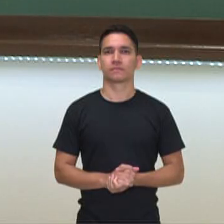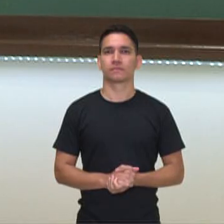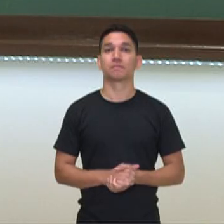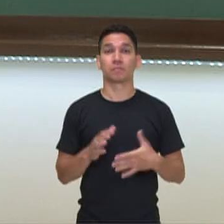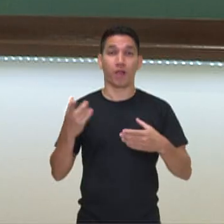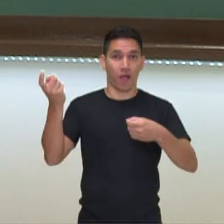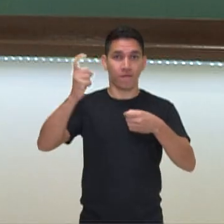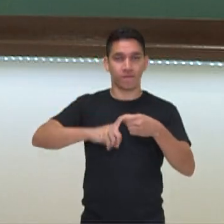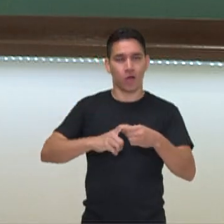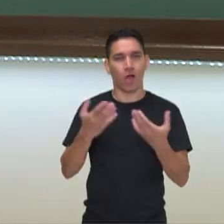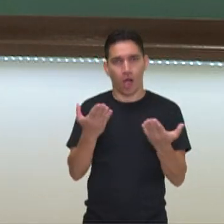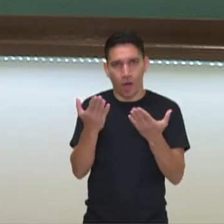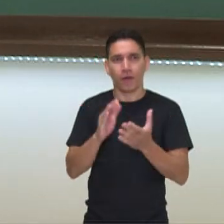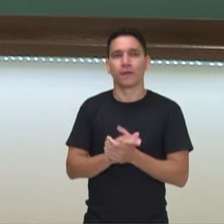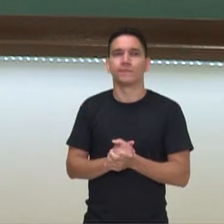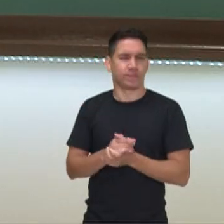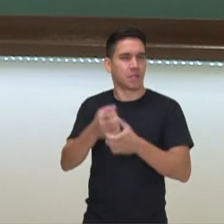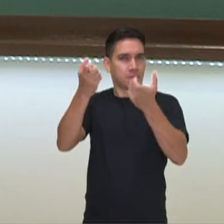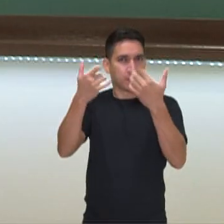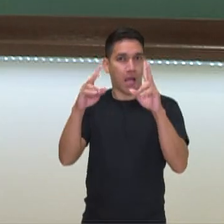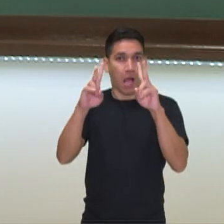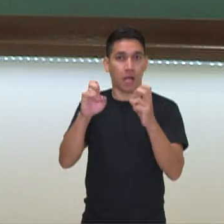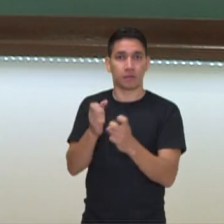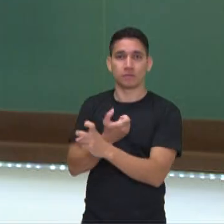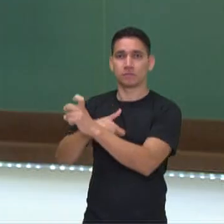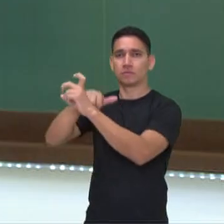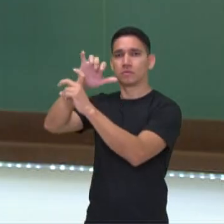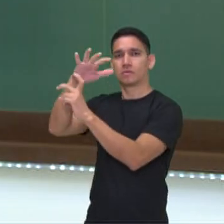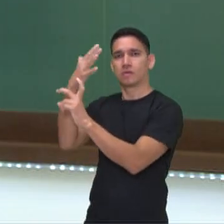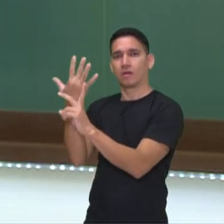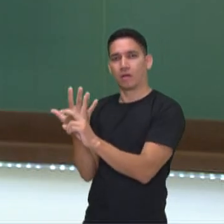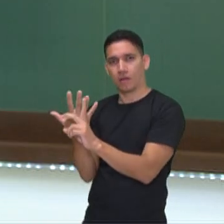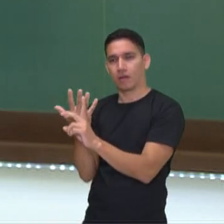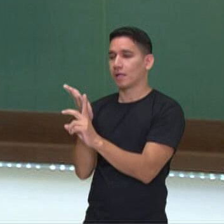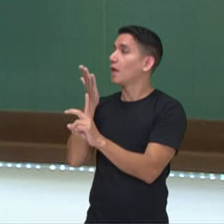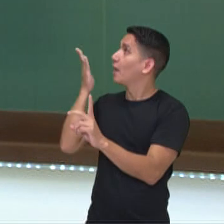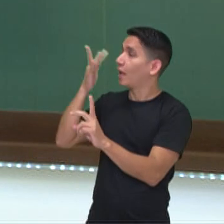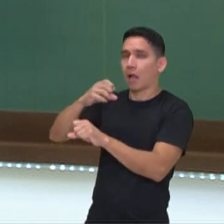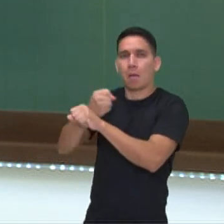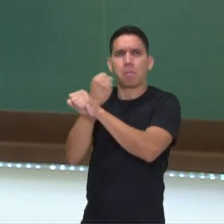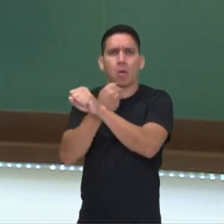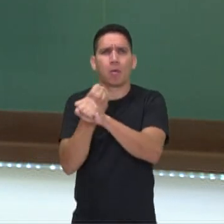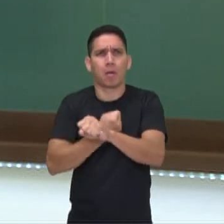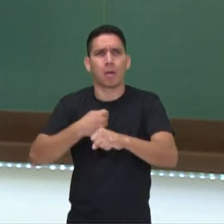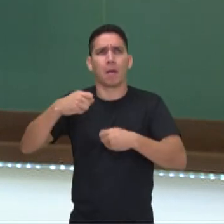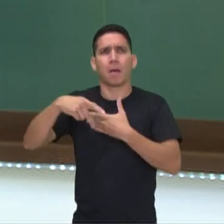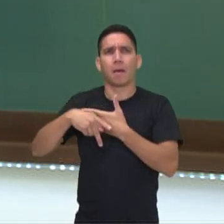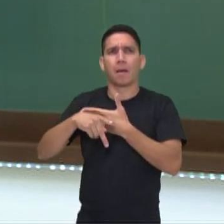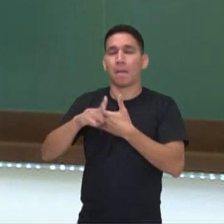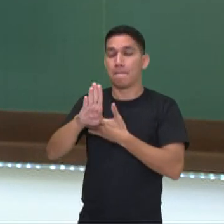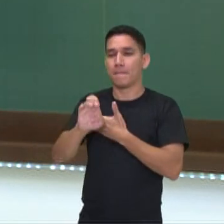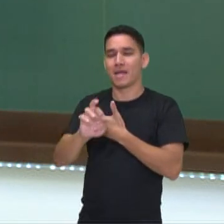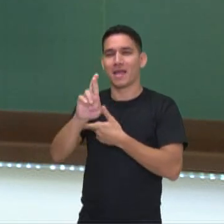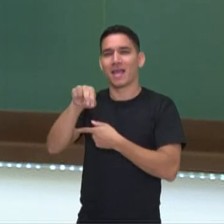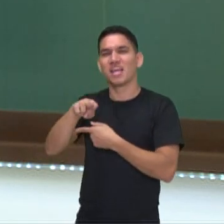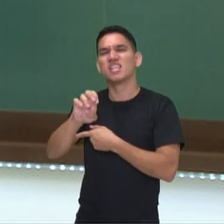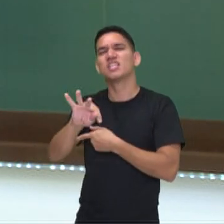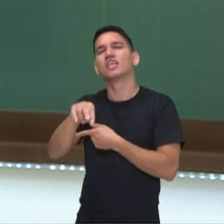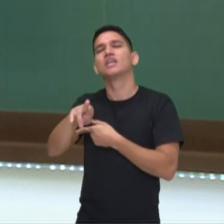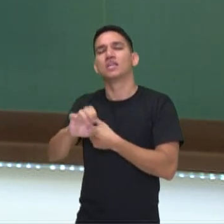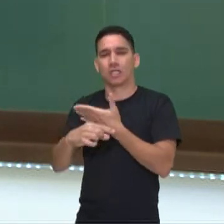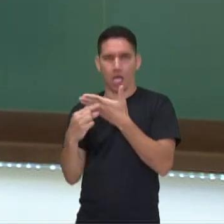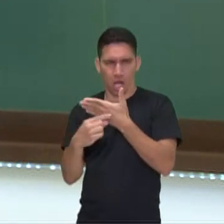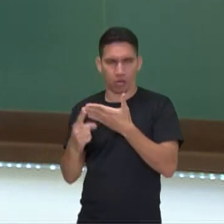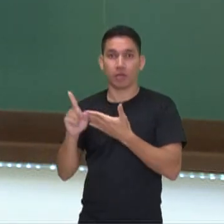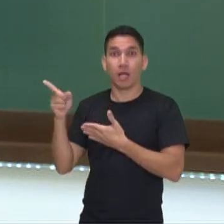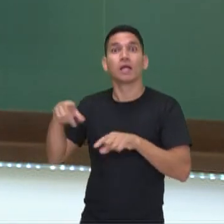De volta aqui, né, pessoal? A gente está falando esta de Santa Teresa, que é uma escultura aqui do Bernini, né, que também era arquiteto, fazia de tudo